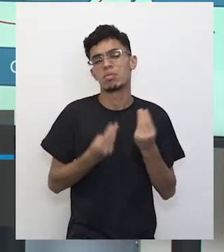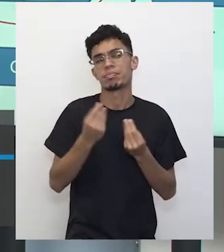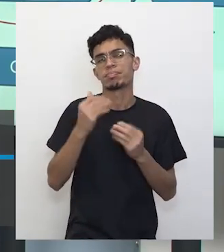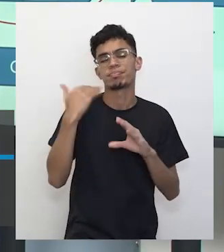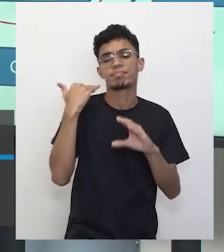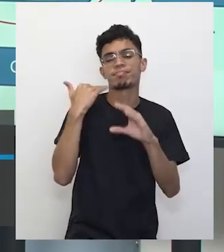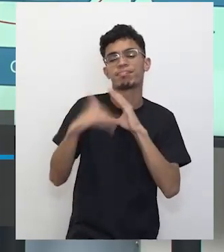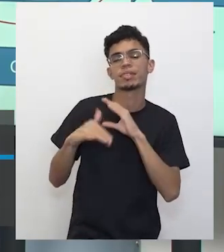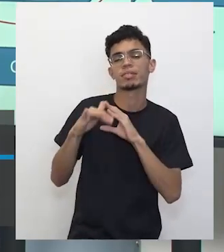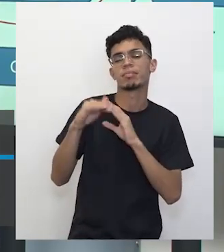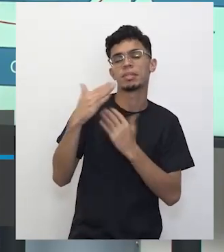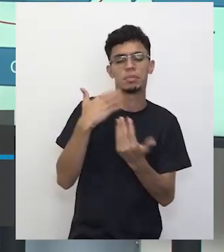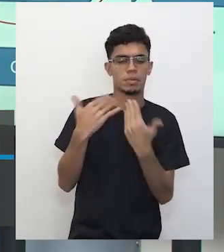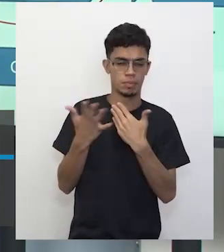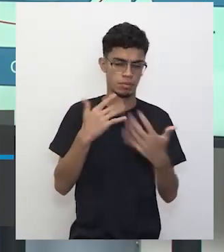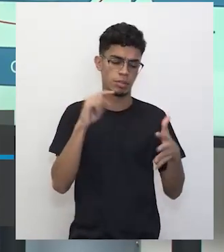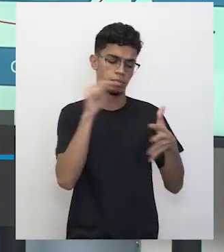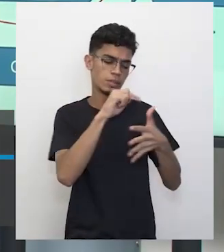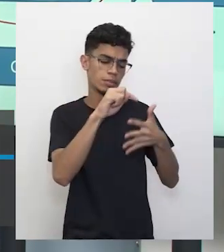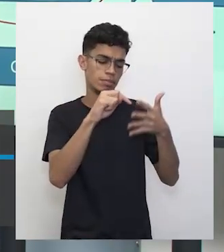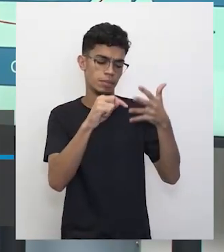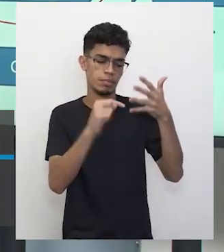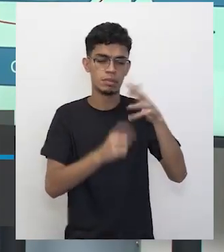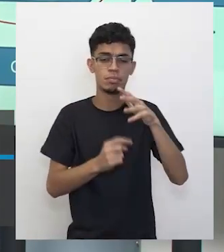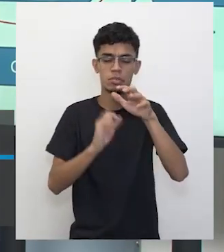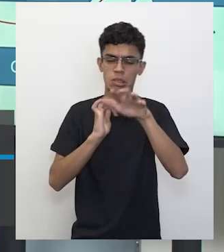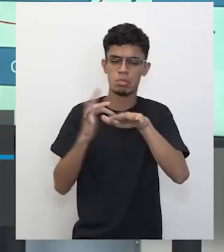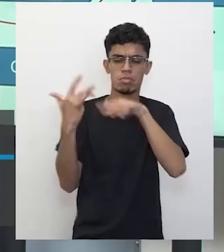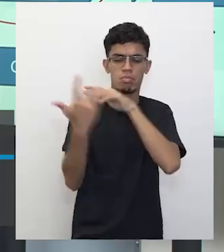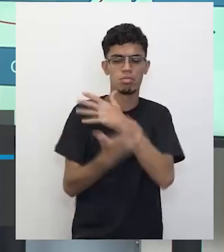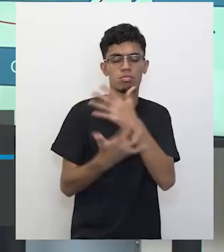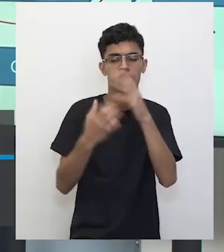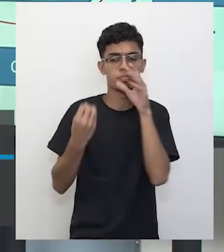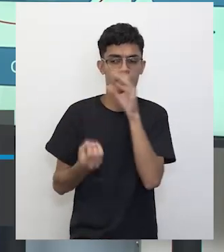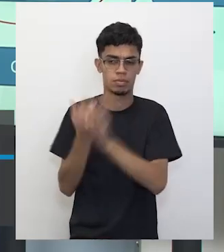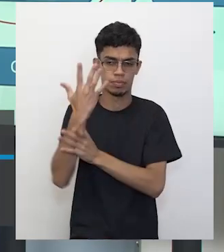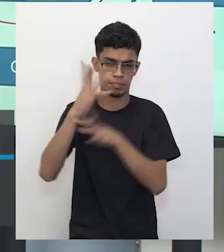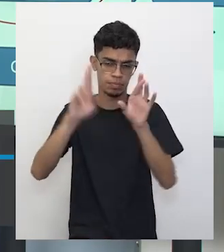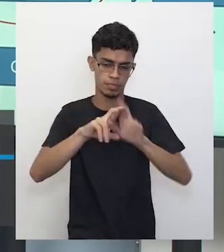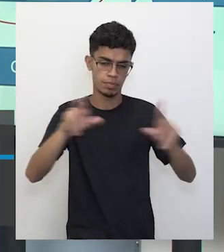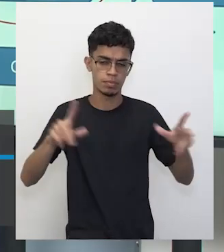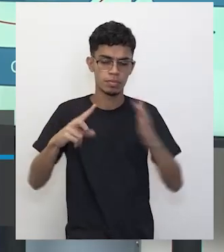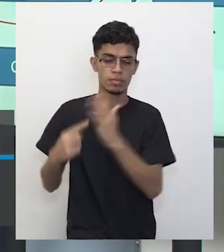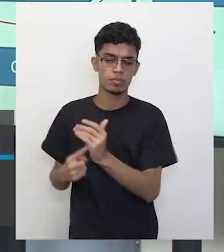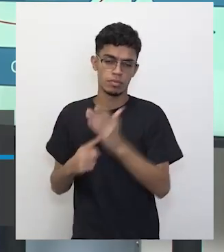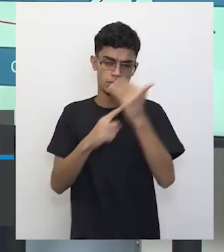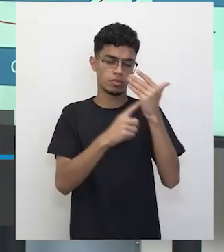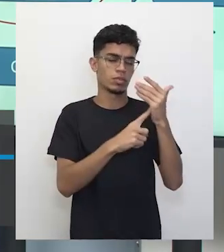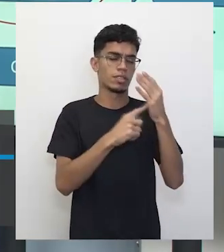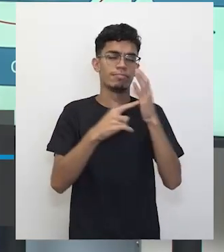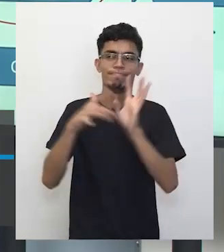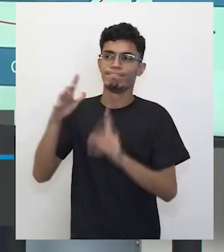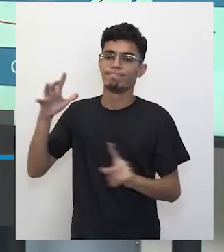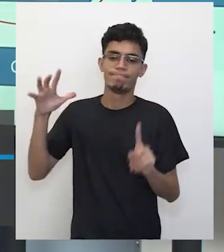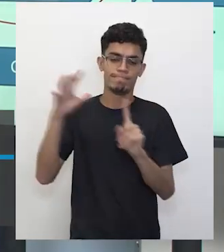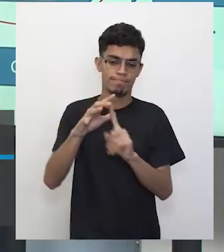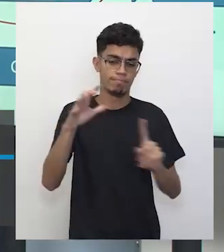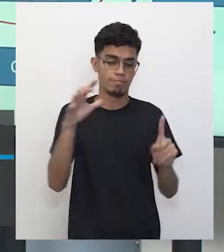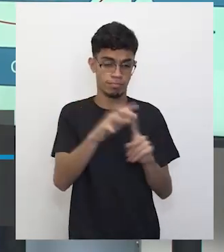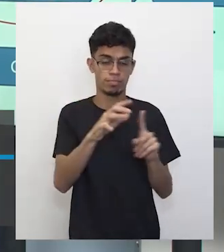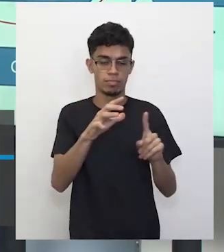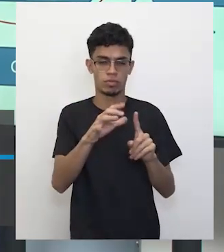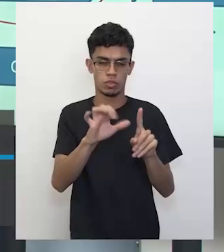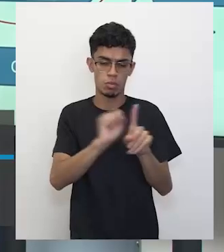Como esses diferentes meios de comunicação desenvolvidos pelas diferentes tecnologias influenciam a organização